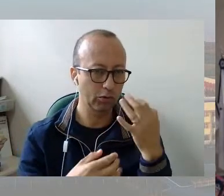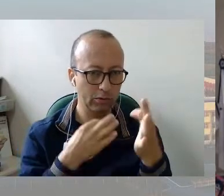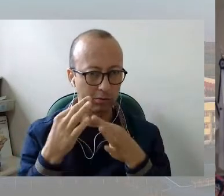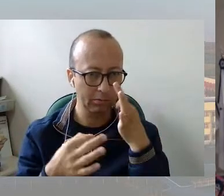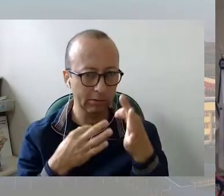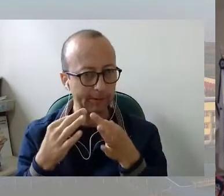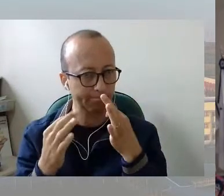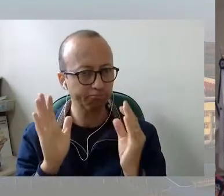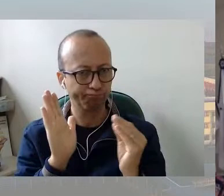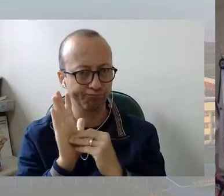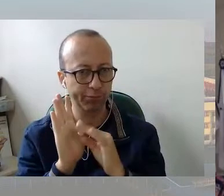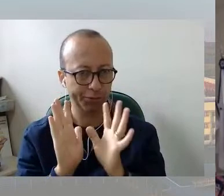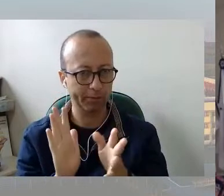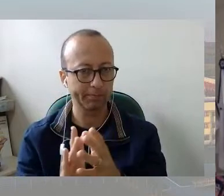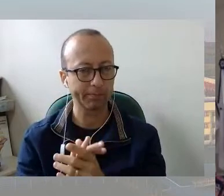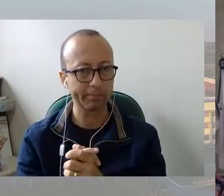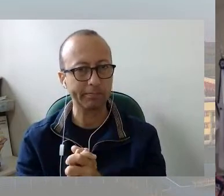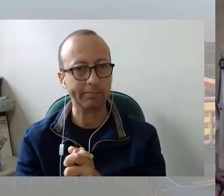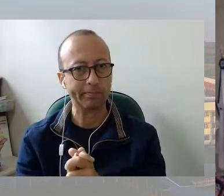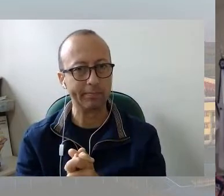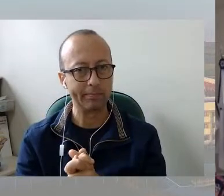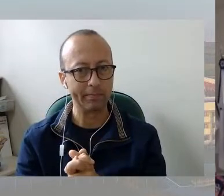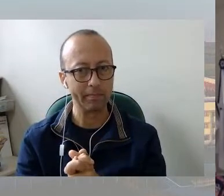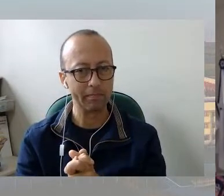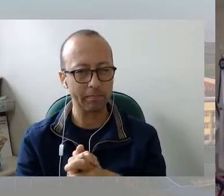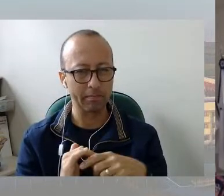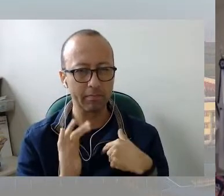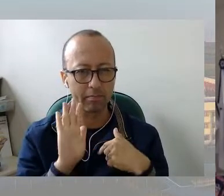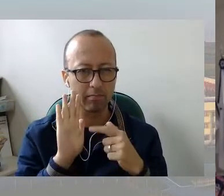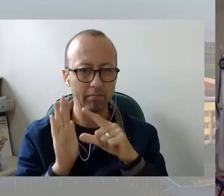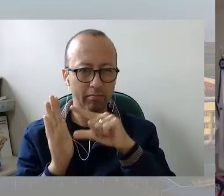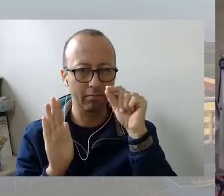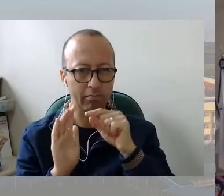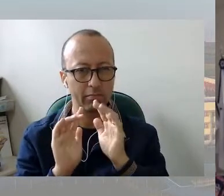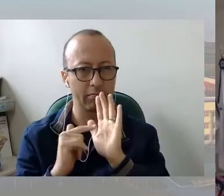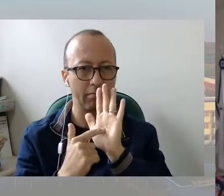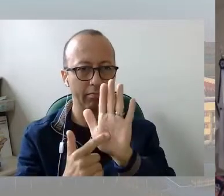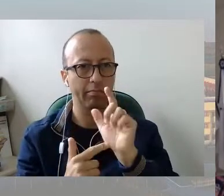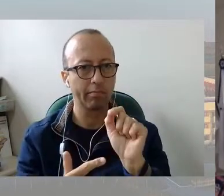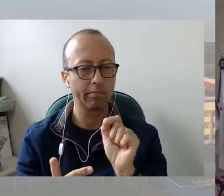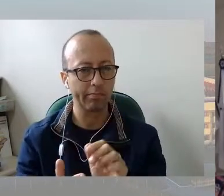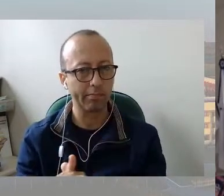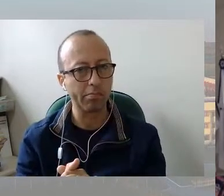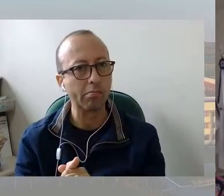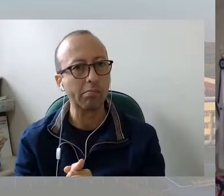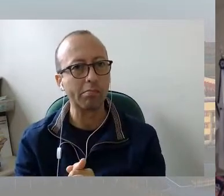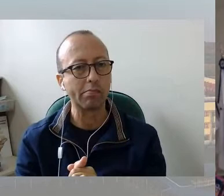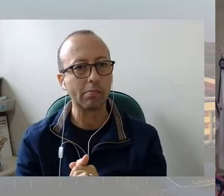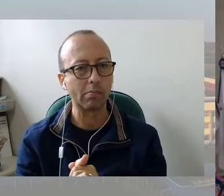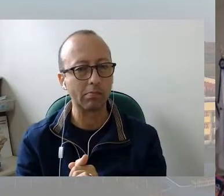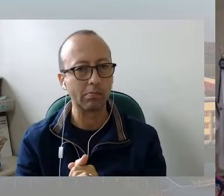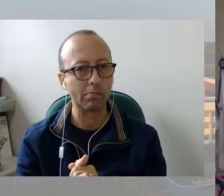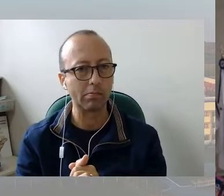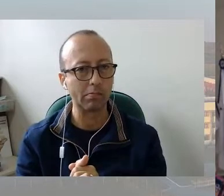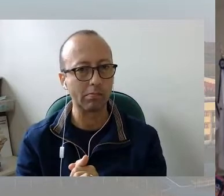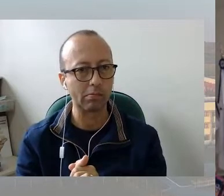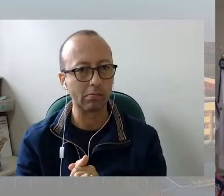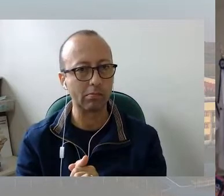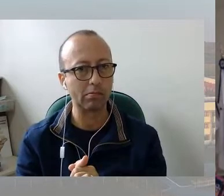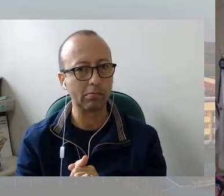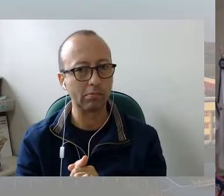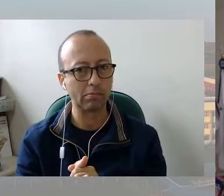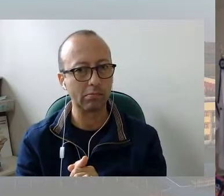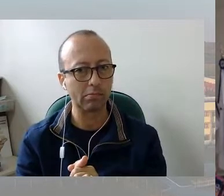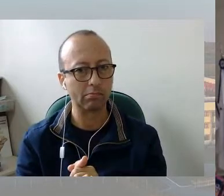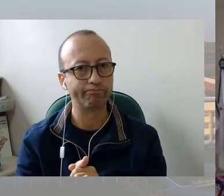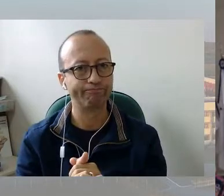no documento. Eu quero salientar que, sim, eu tenho responsabilidade em